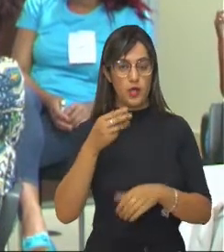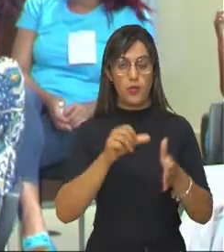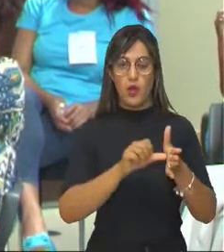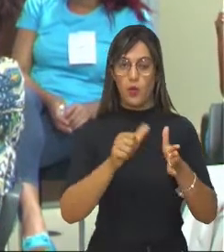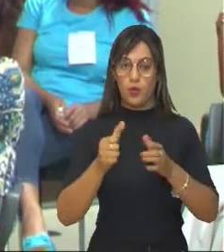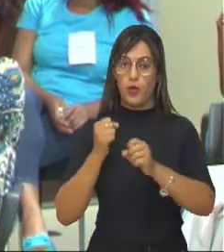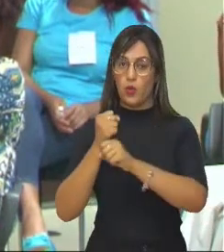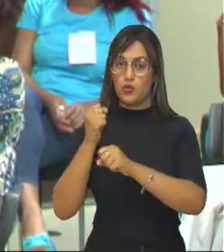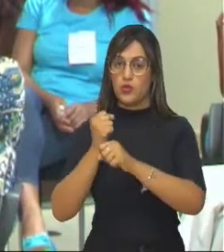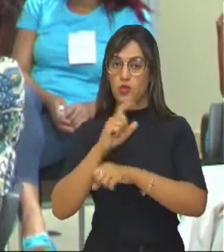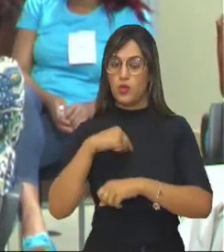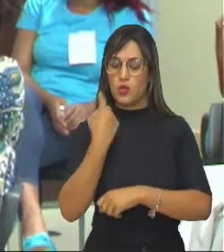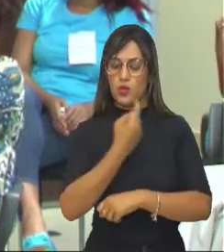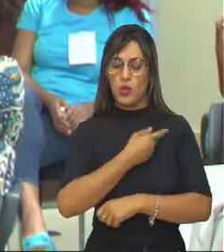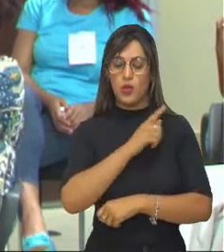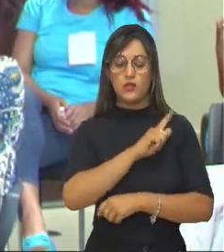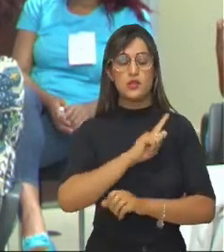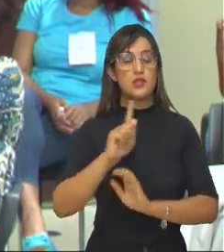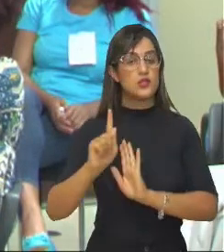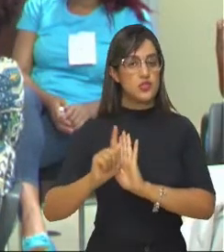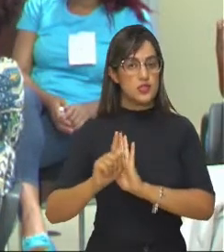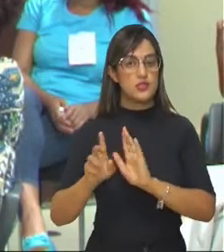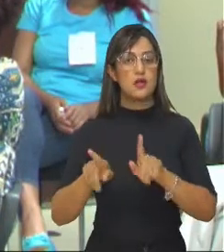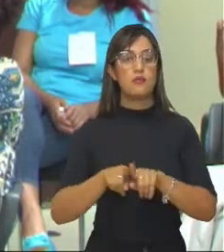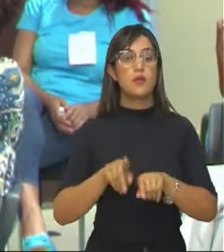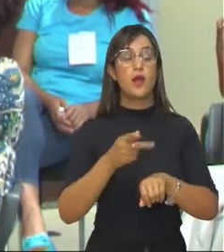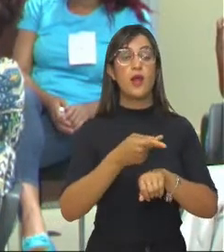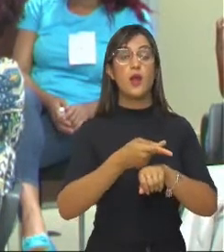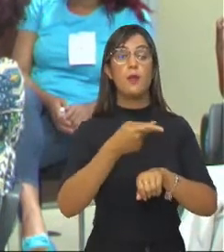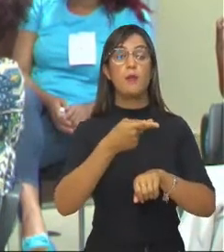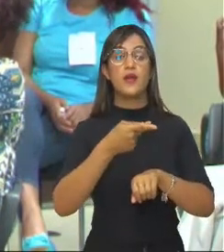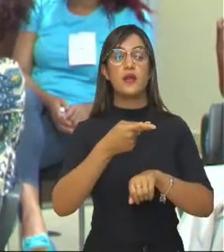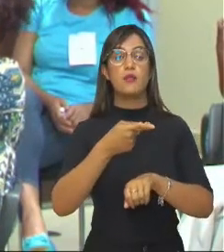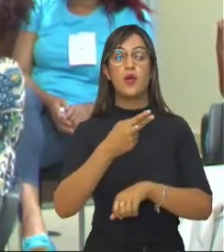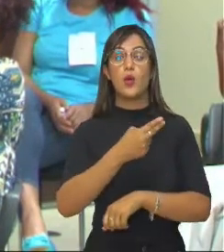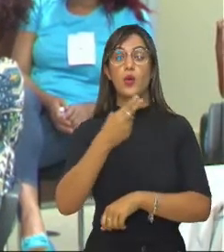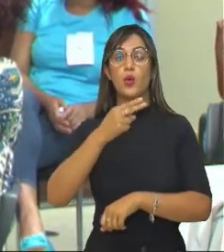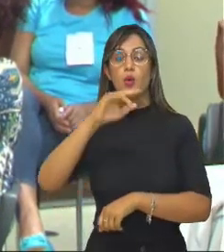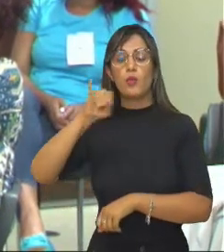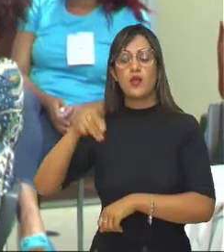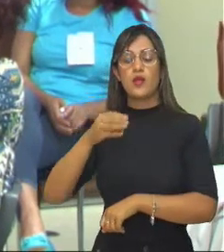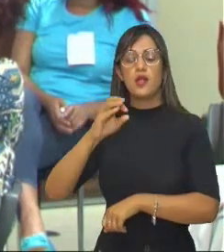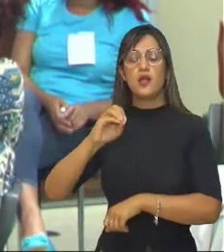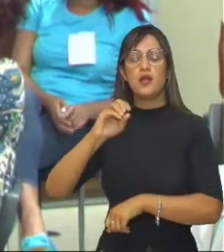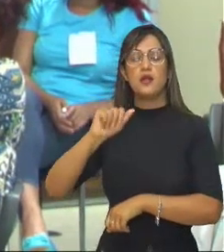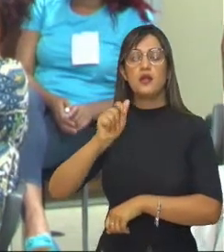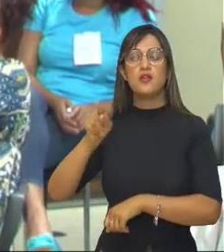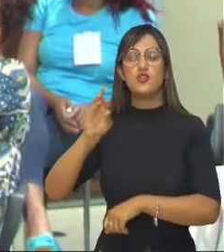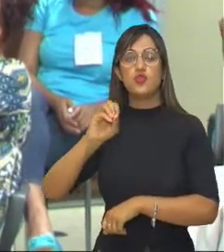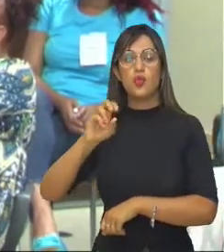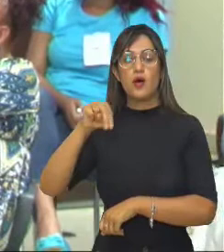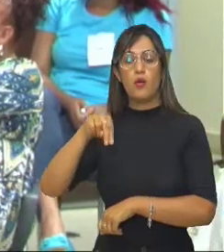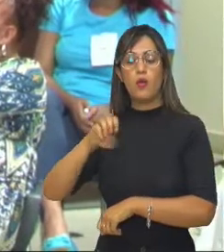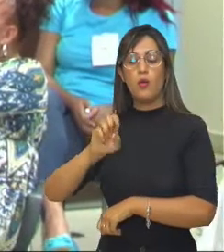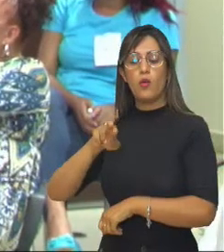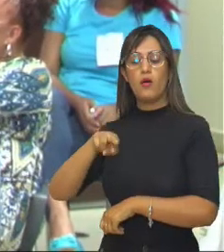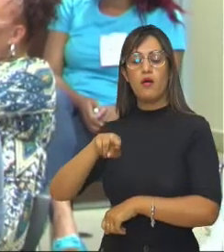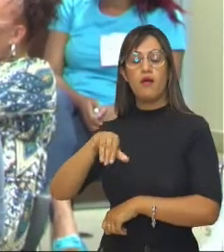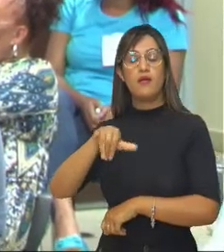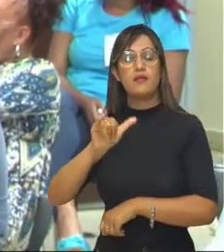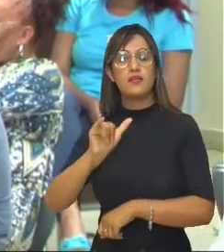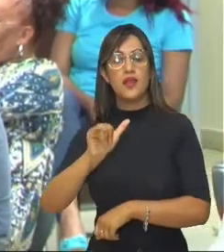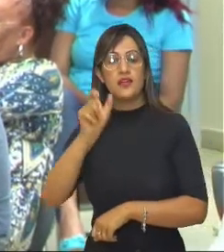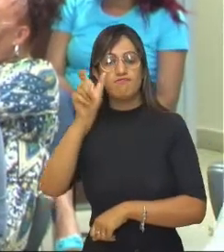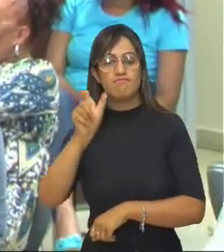nossa gestão. O prêmio se chama Prêmio João W. Nery, em que o W aqui, para